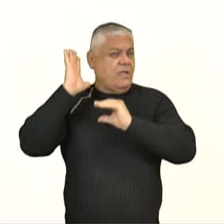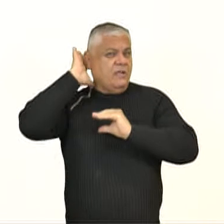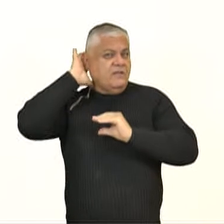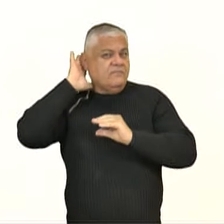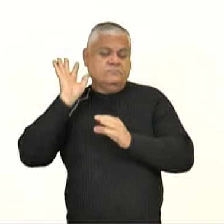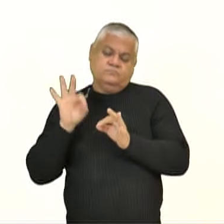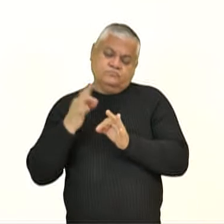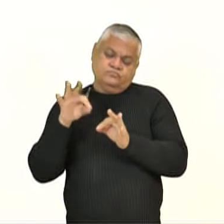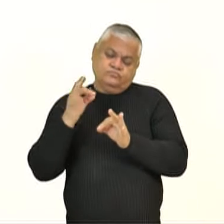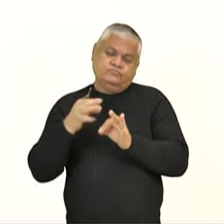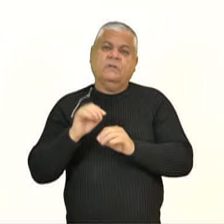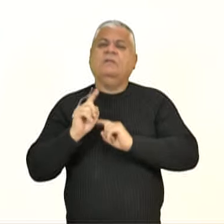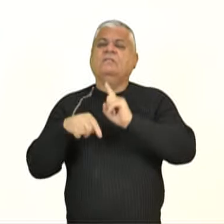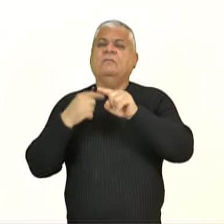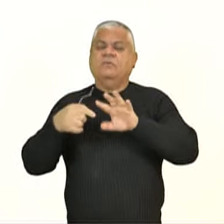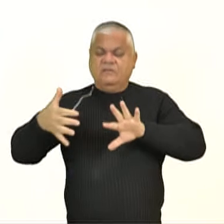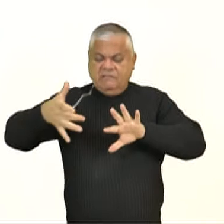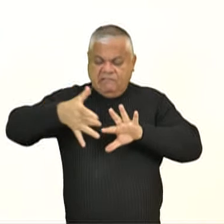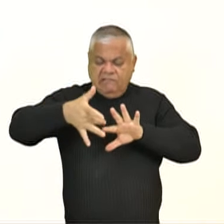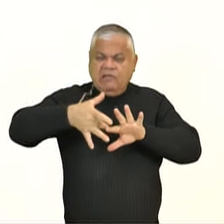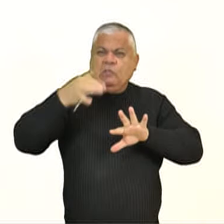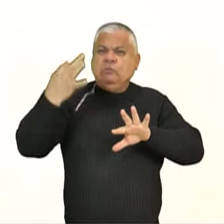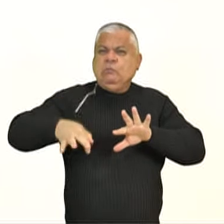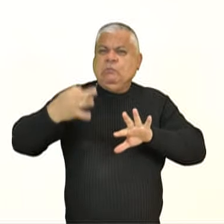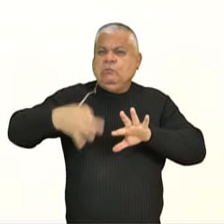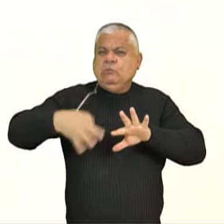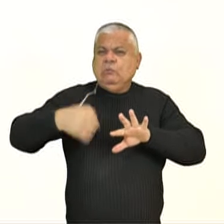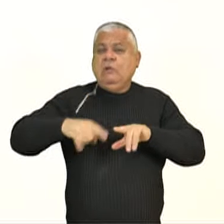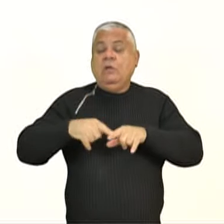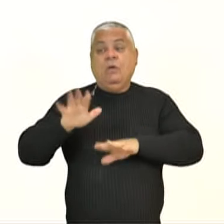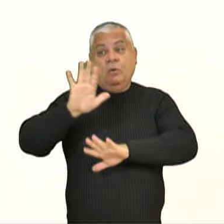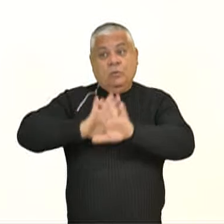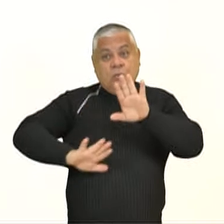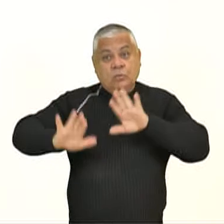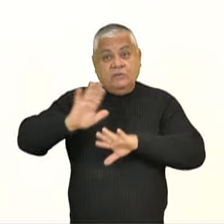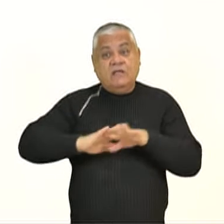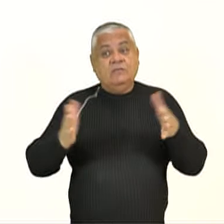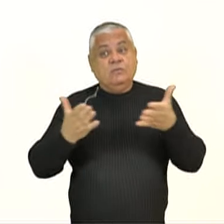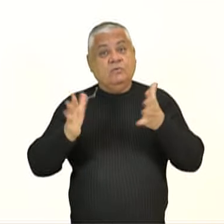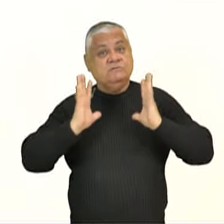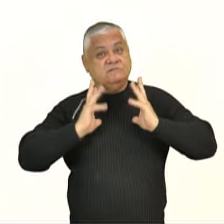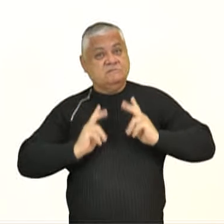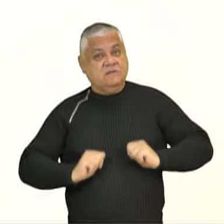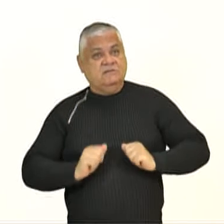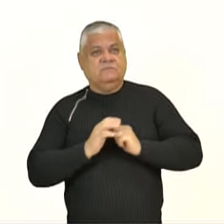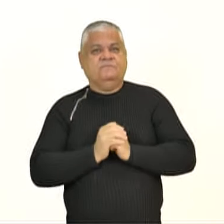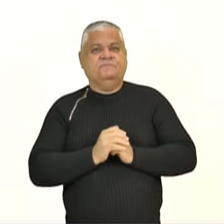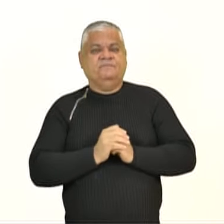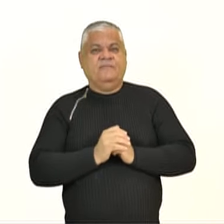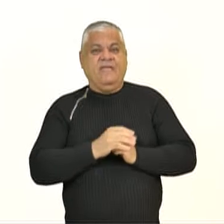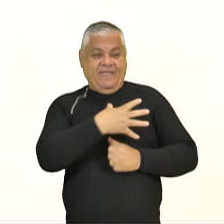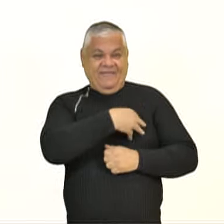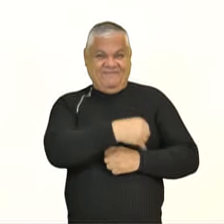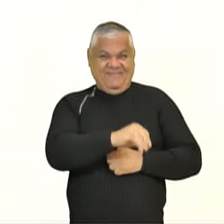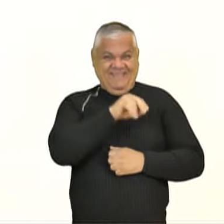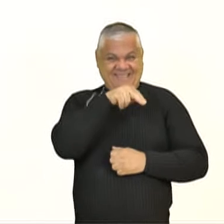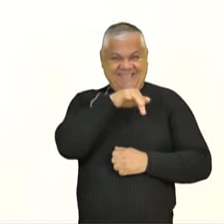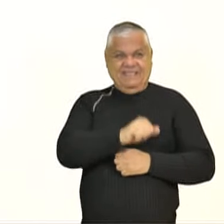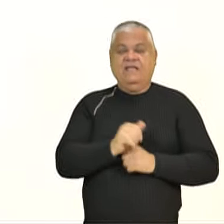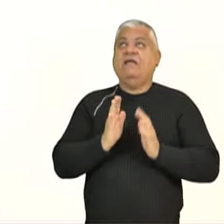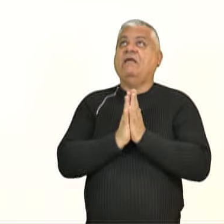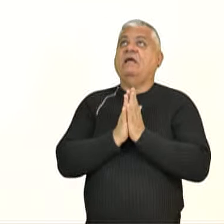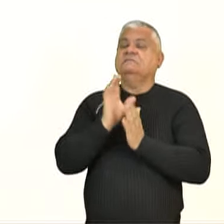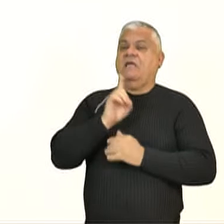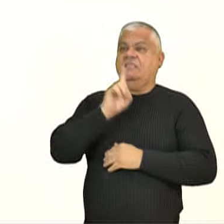nasceu-te algum unheiro, ou cuidas que é dia santo? A Inês: praz a Deus que